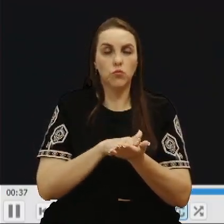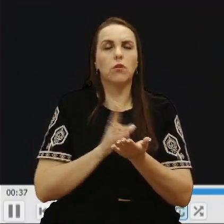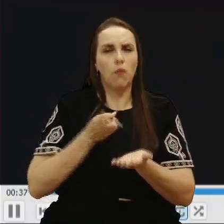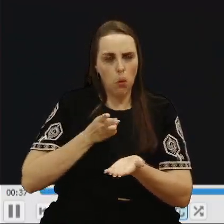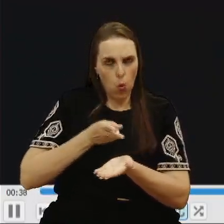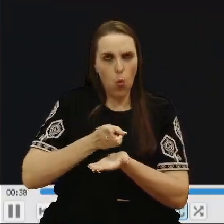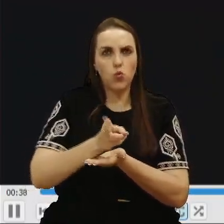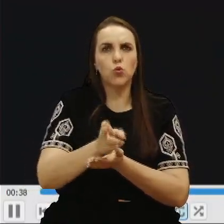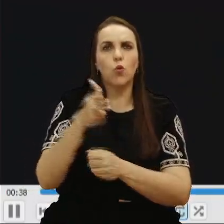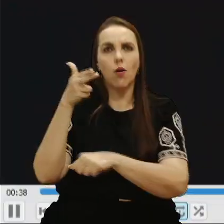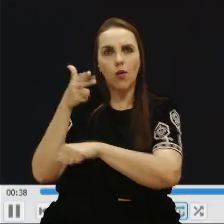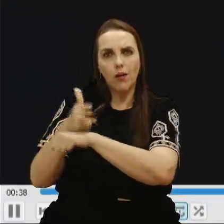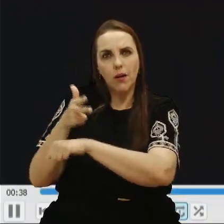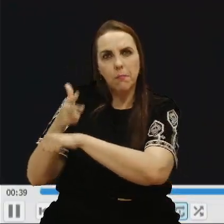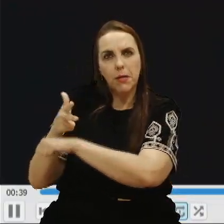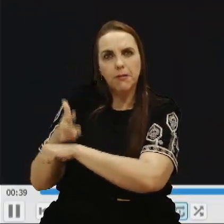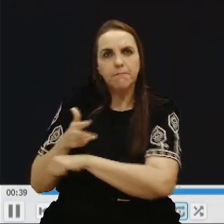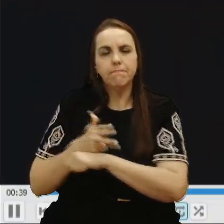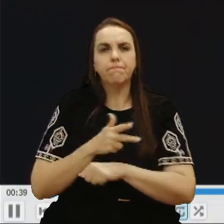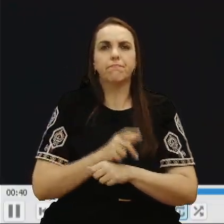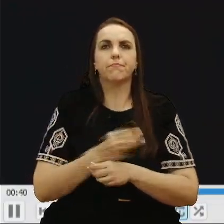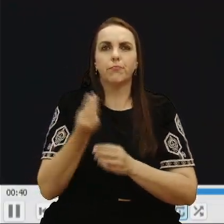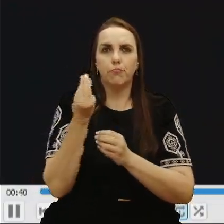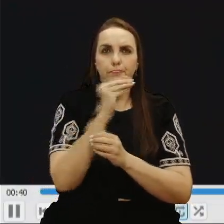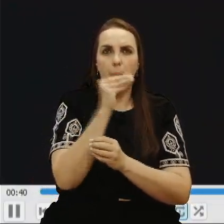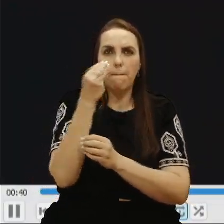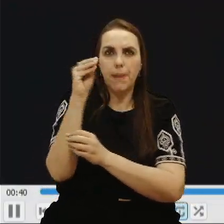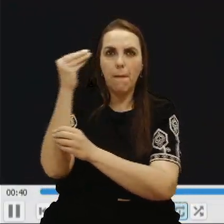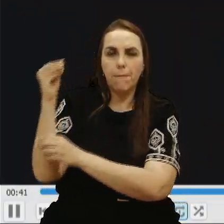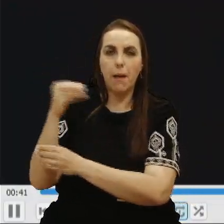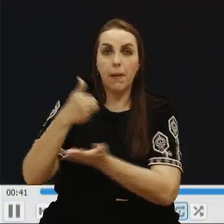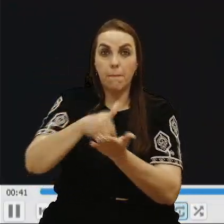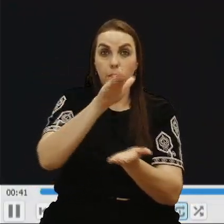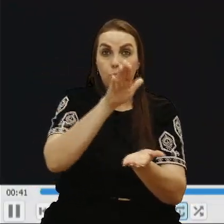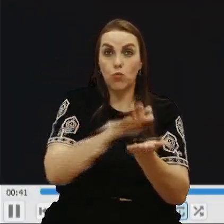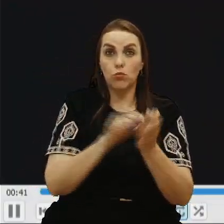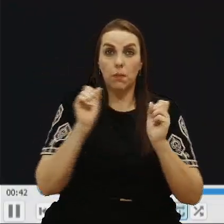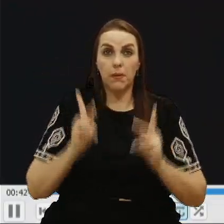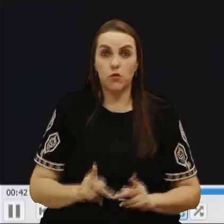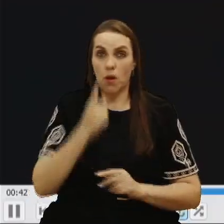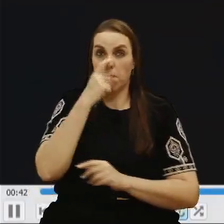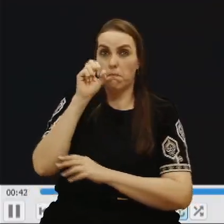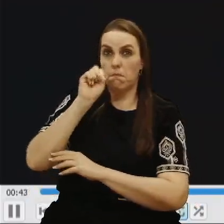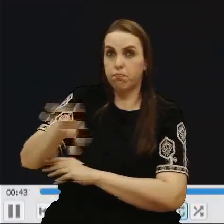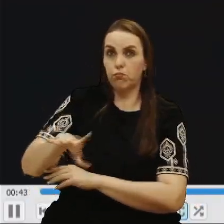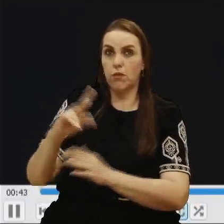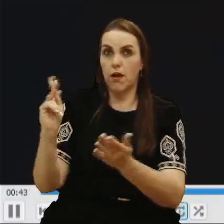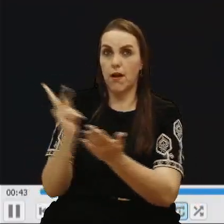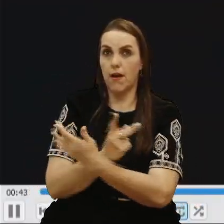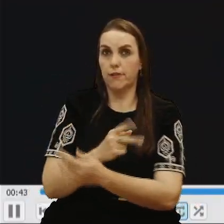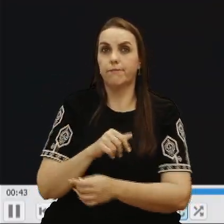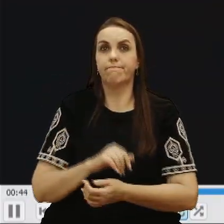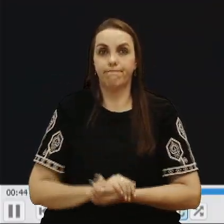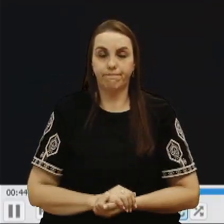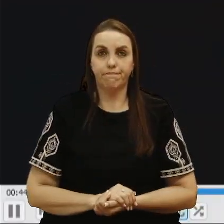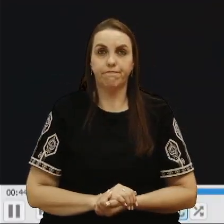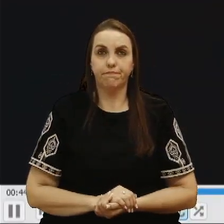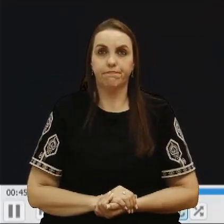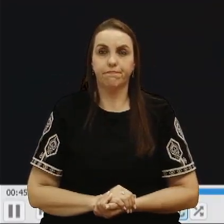com câmeras, instalando câmeras para multar quem descarta lixo